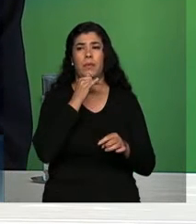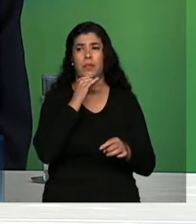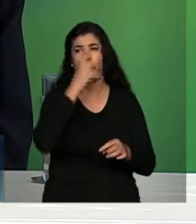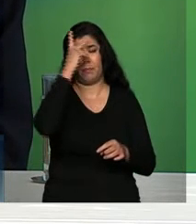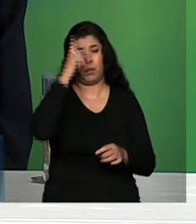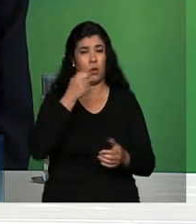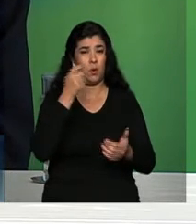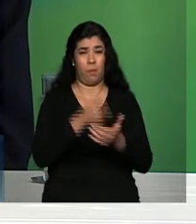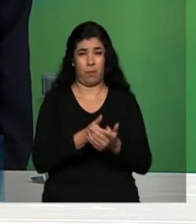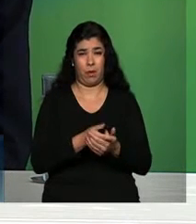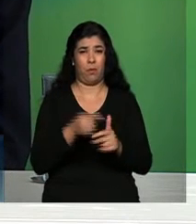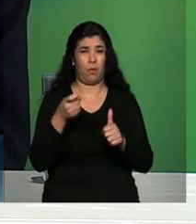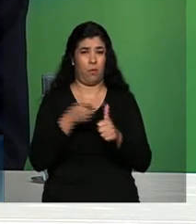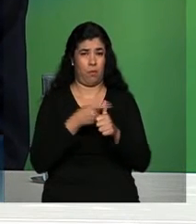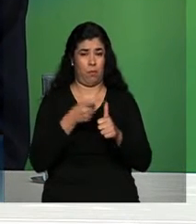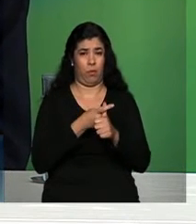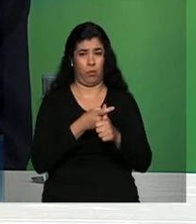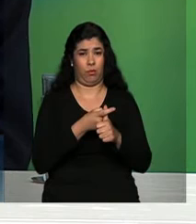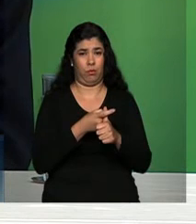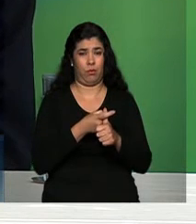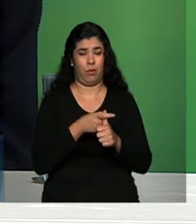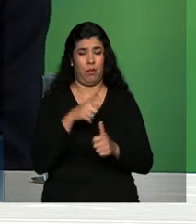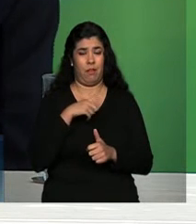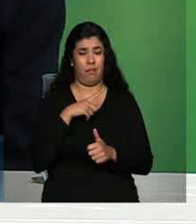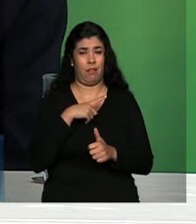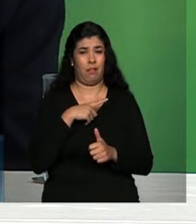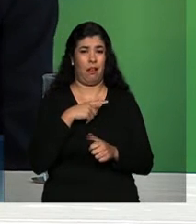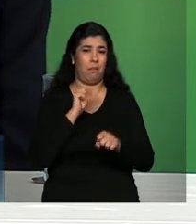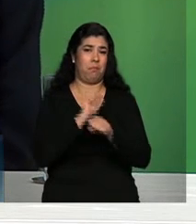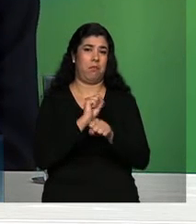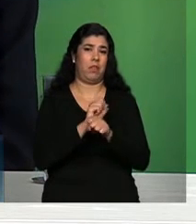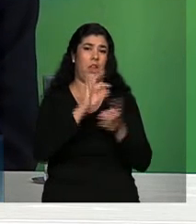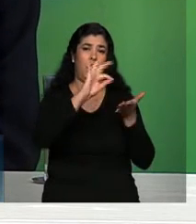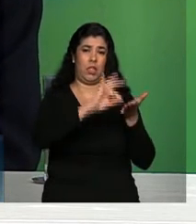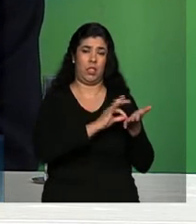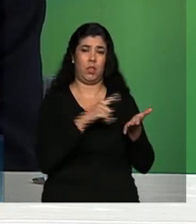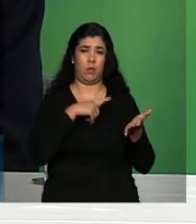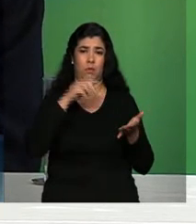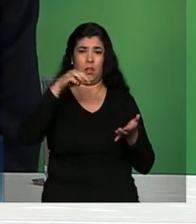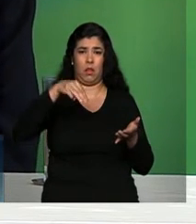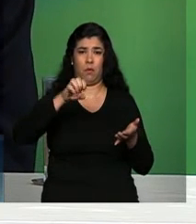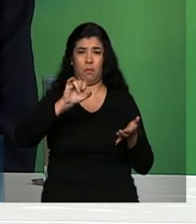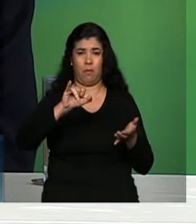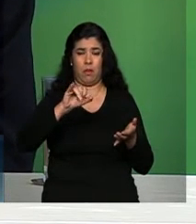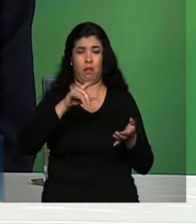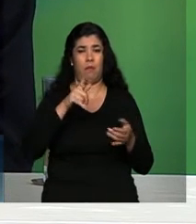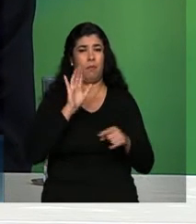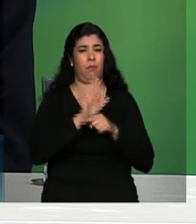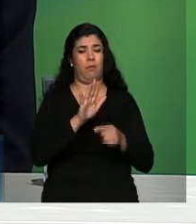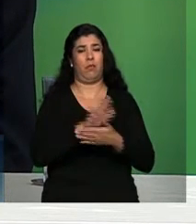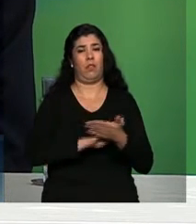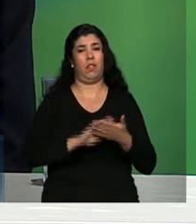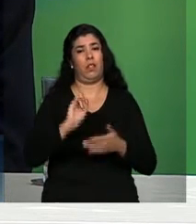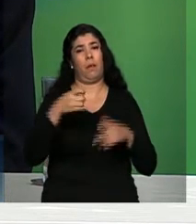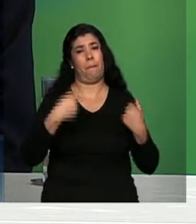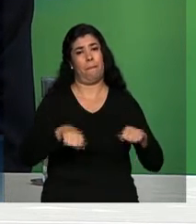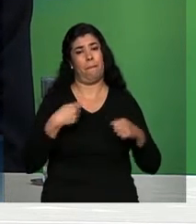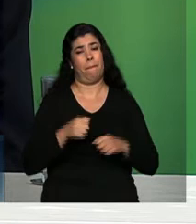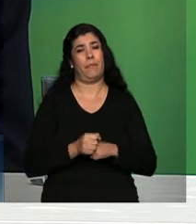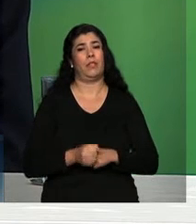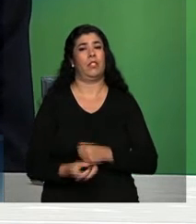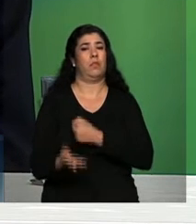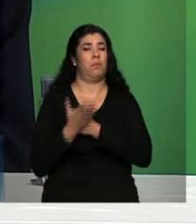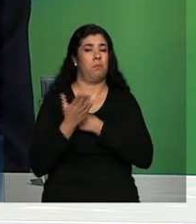aquela. Porque, na verdade, ele está deixando de contribuir. Ele está inscrito, mas não está contribuindo. E isso não gera